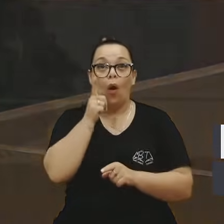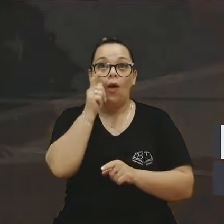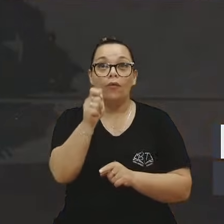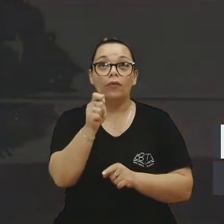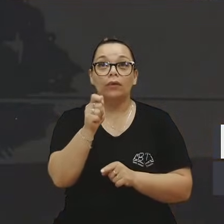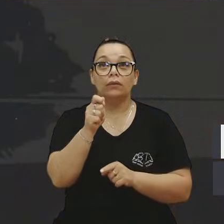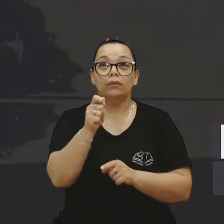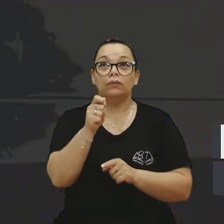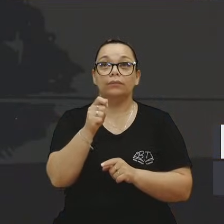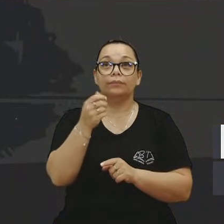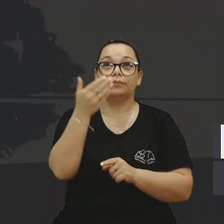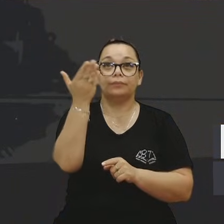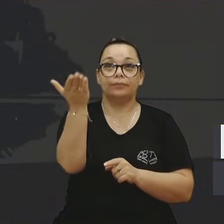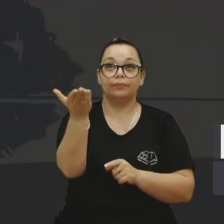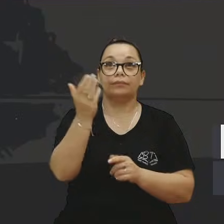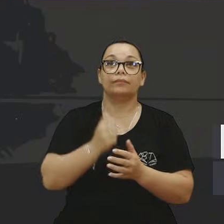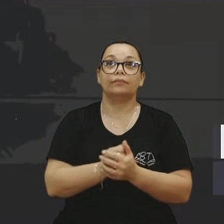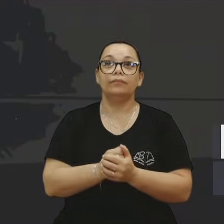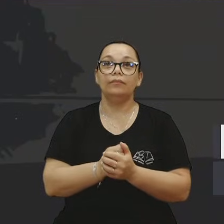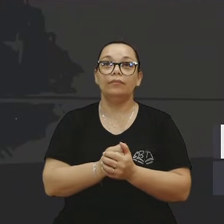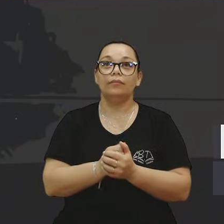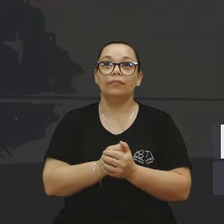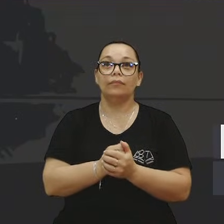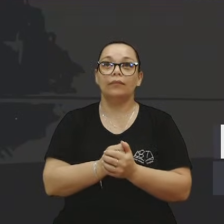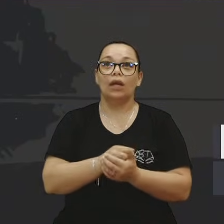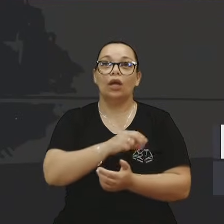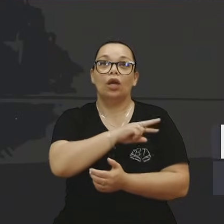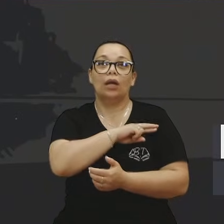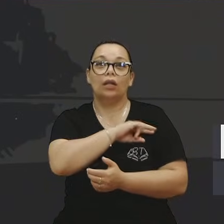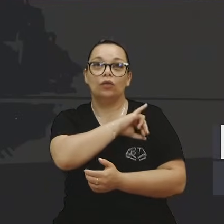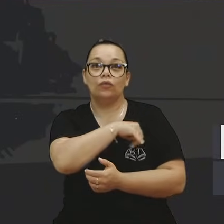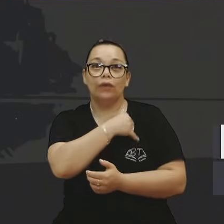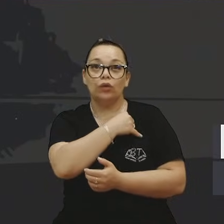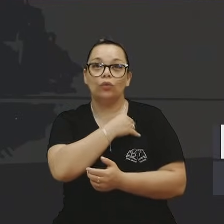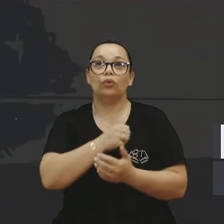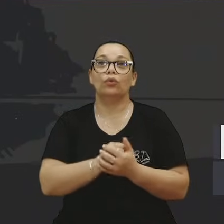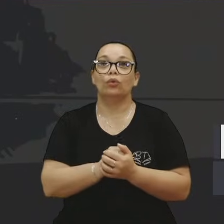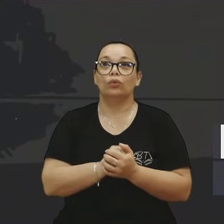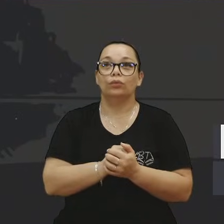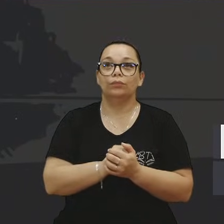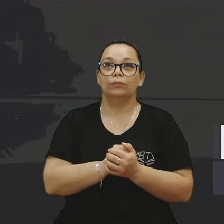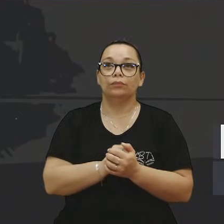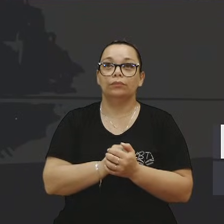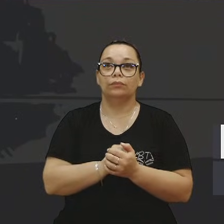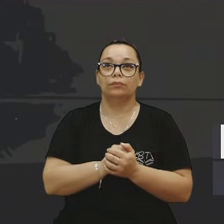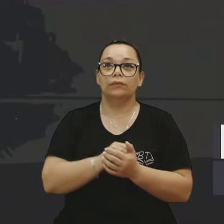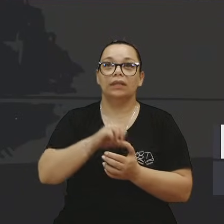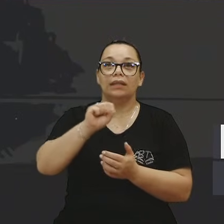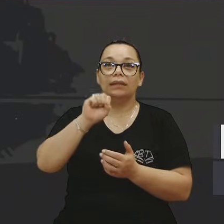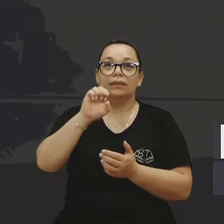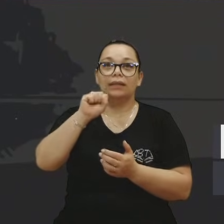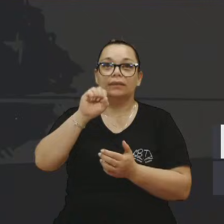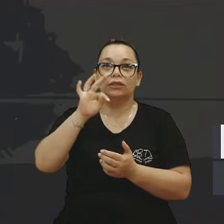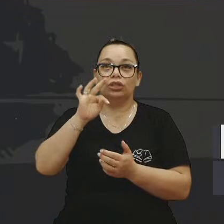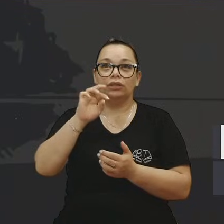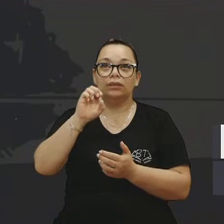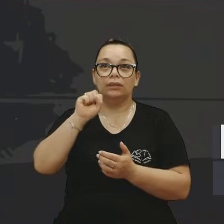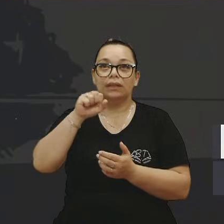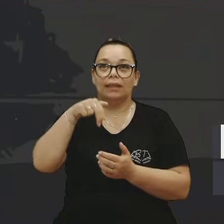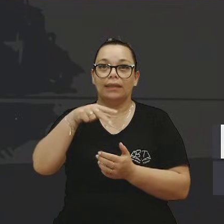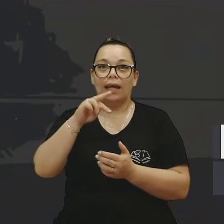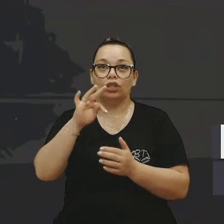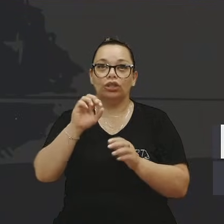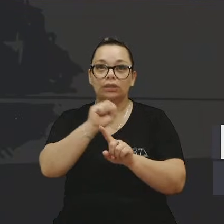da categoria. Clube Recreio da Juventude, SEST Senat Serviço